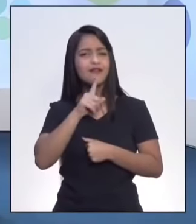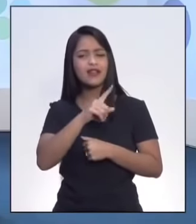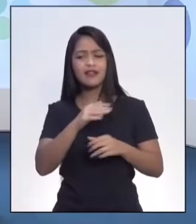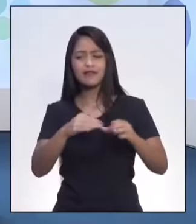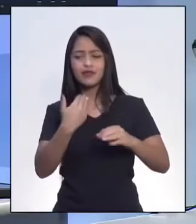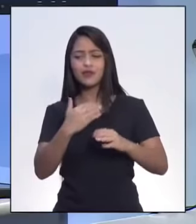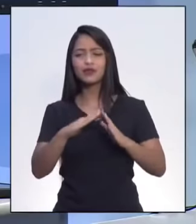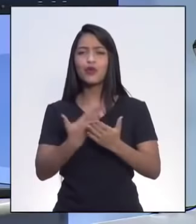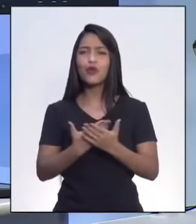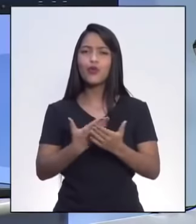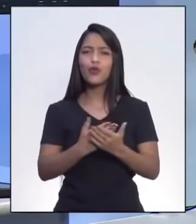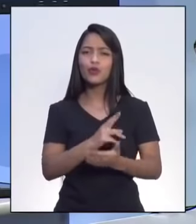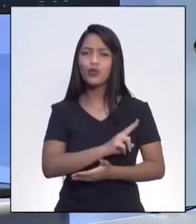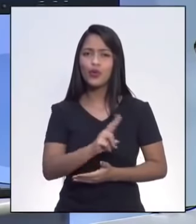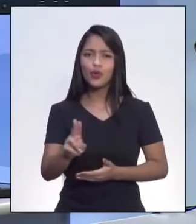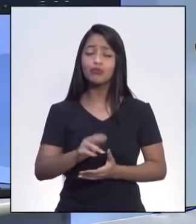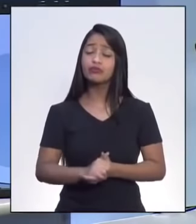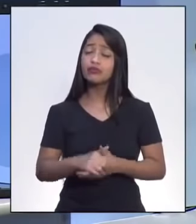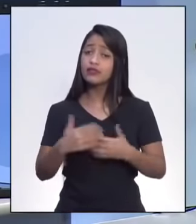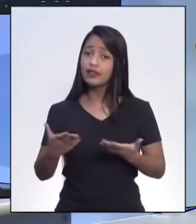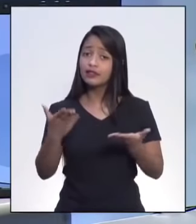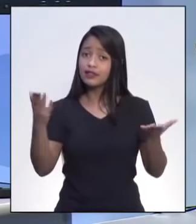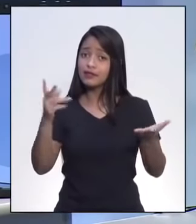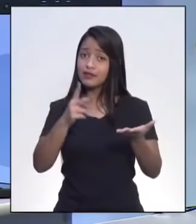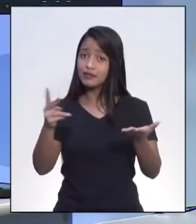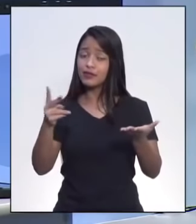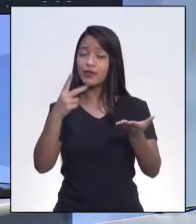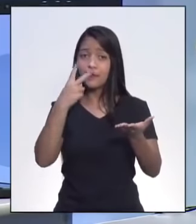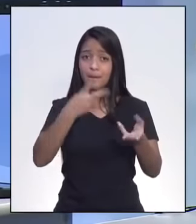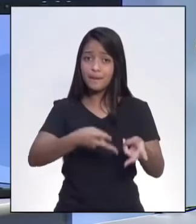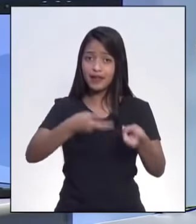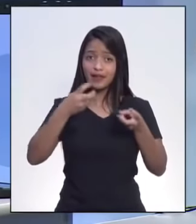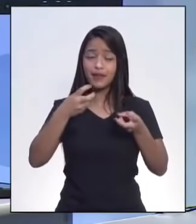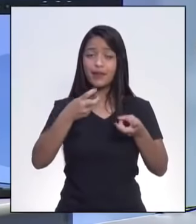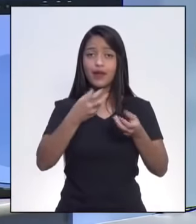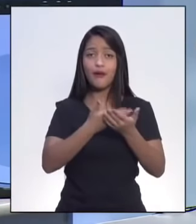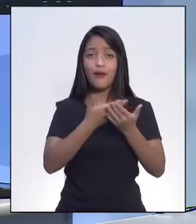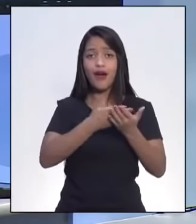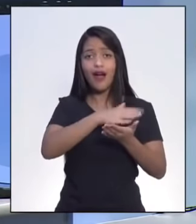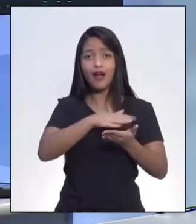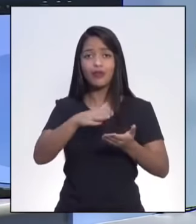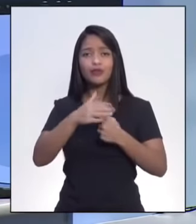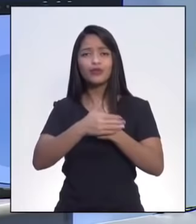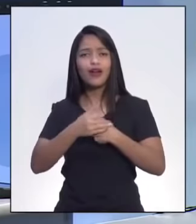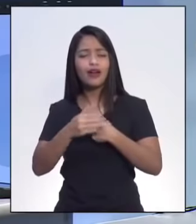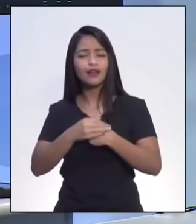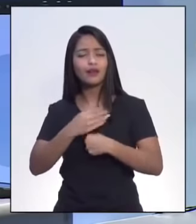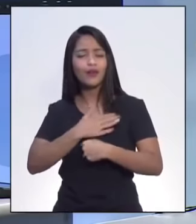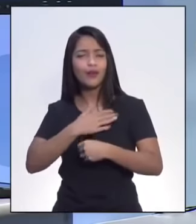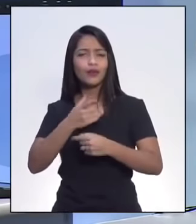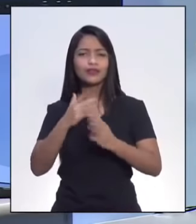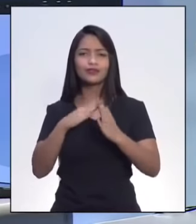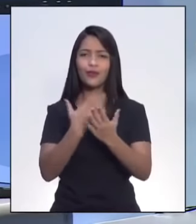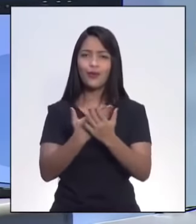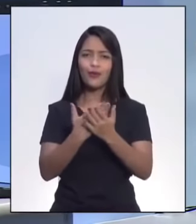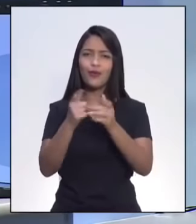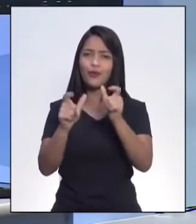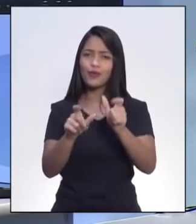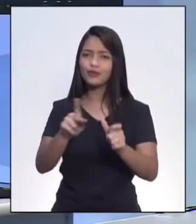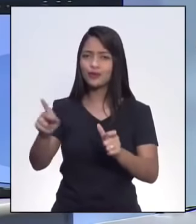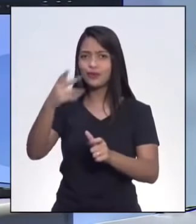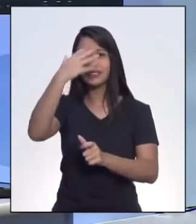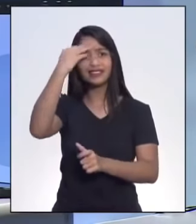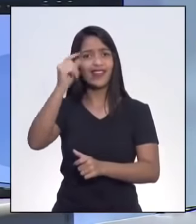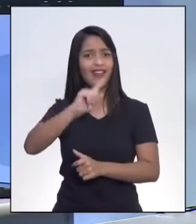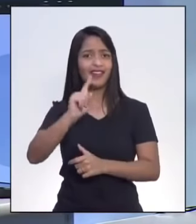Então, professores, eles têm um carinho imenso pela escola e por vocês. E eles não esquecem disso, que eu acho que é muito legal. Então, começando